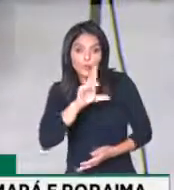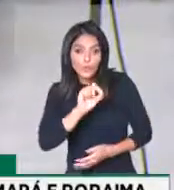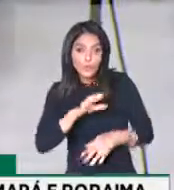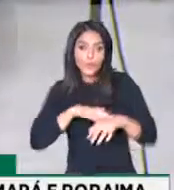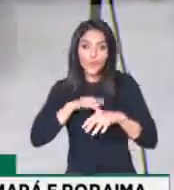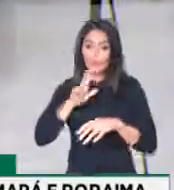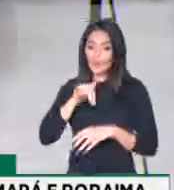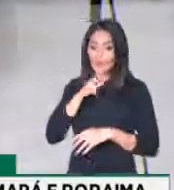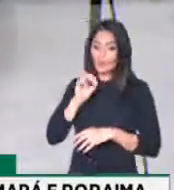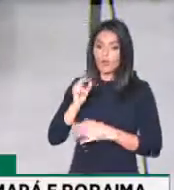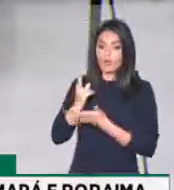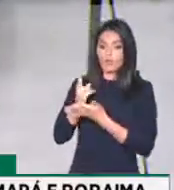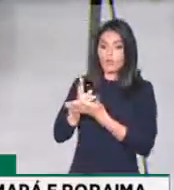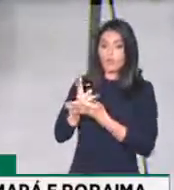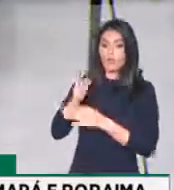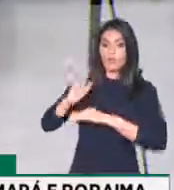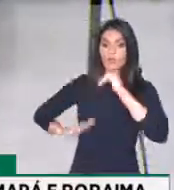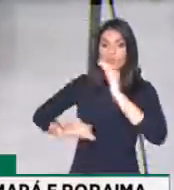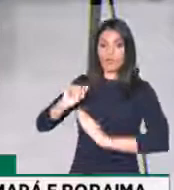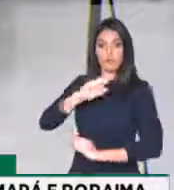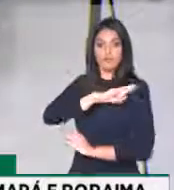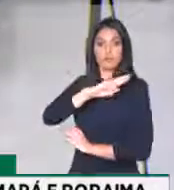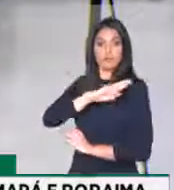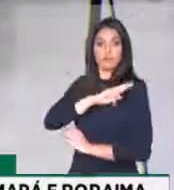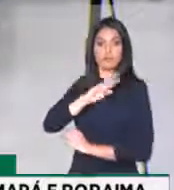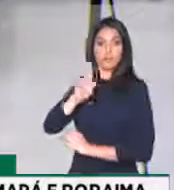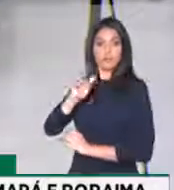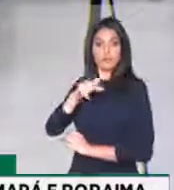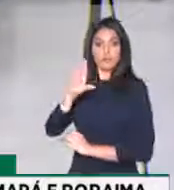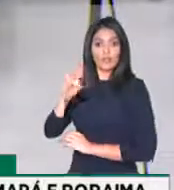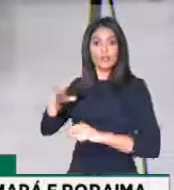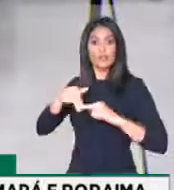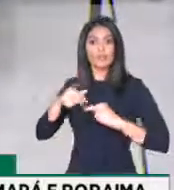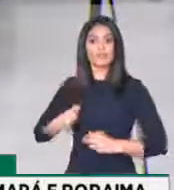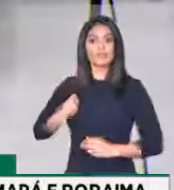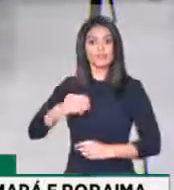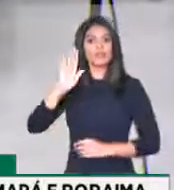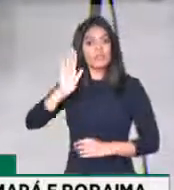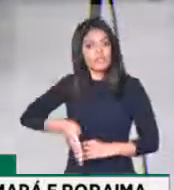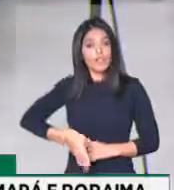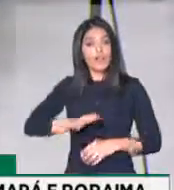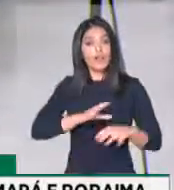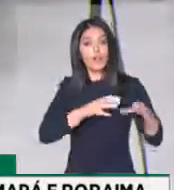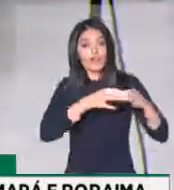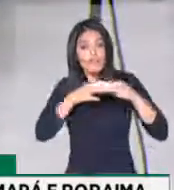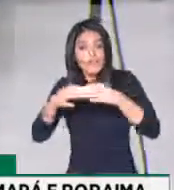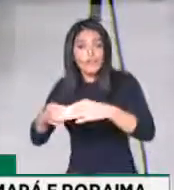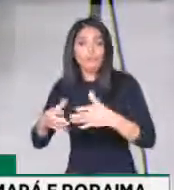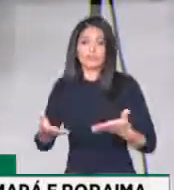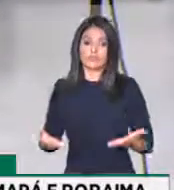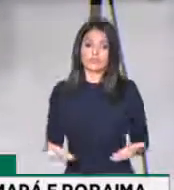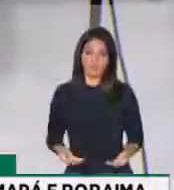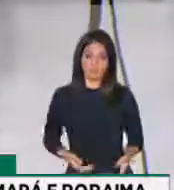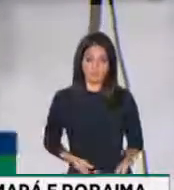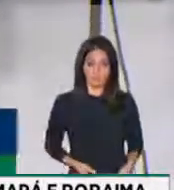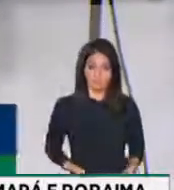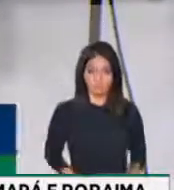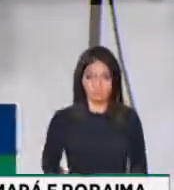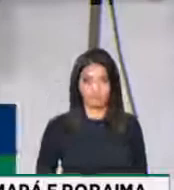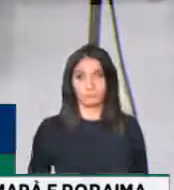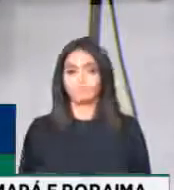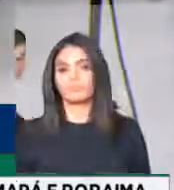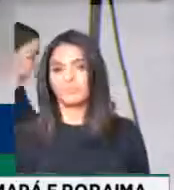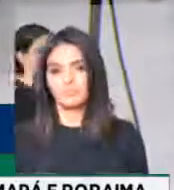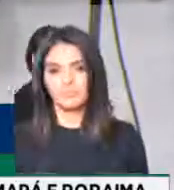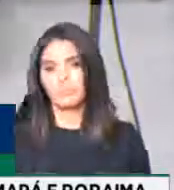União permaneçam na competência da União, sobretudo em função da existência de uma força-tarefa que investiga o crime de grilagem